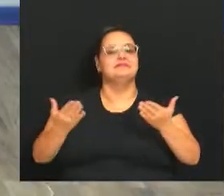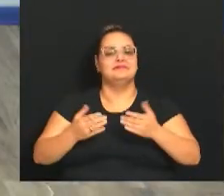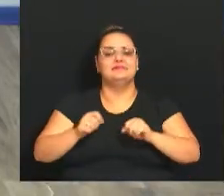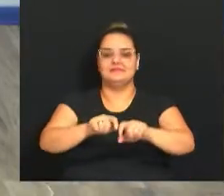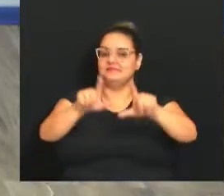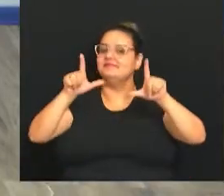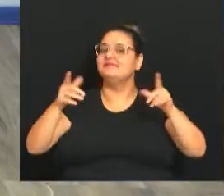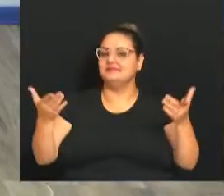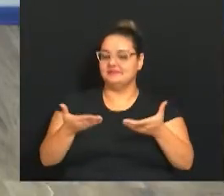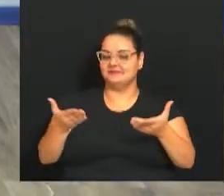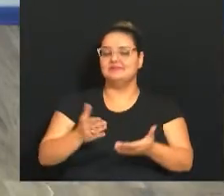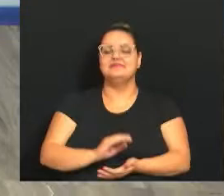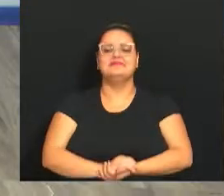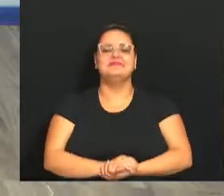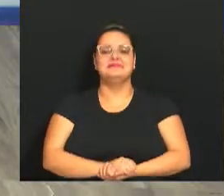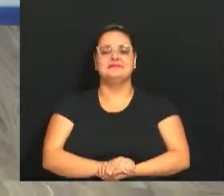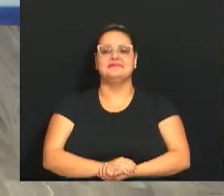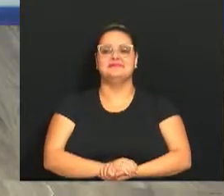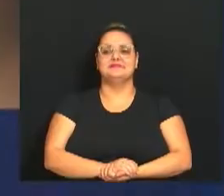de hoje.